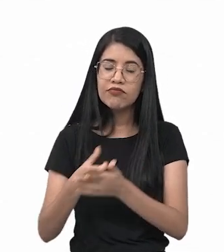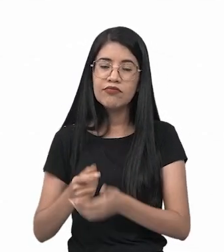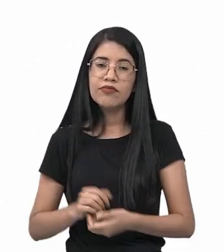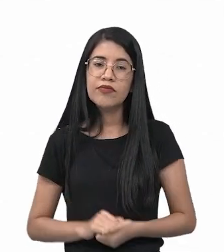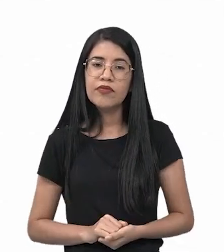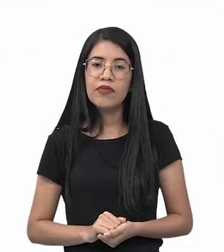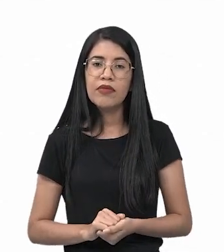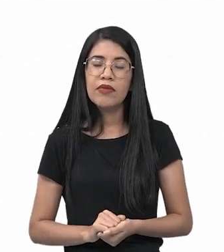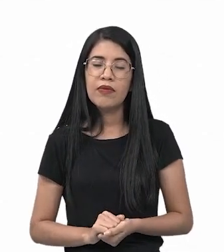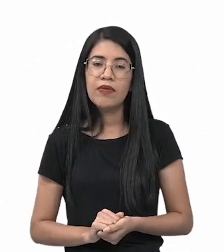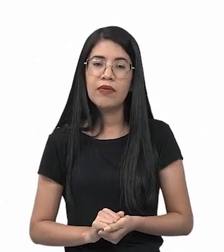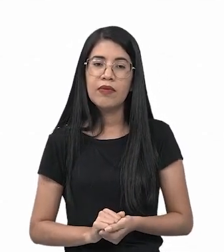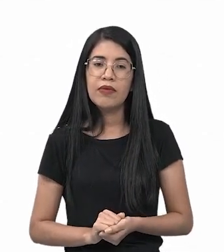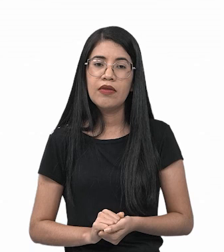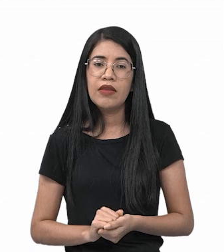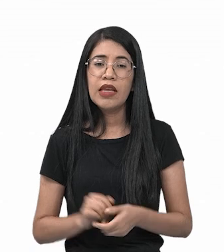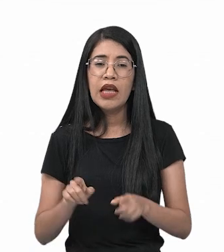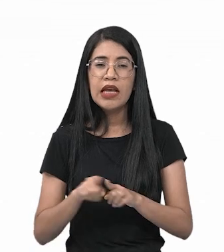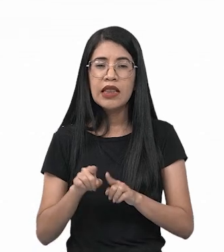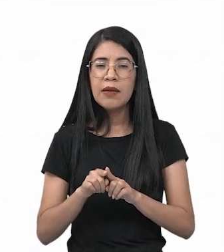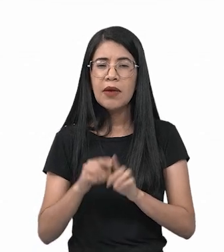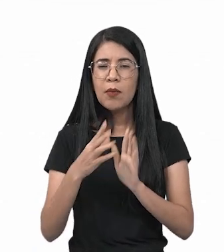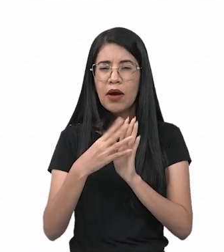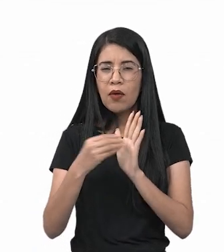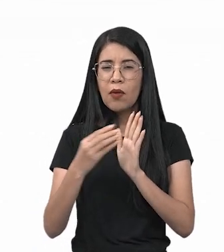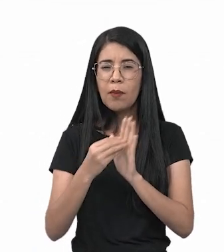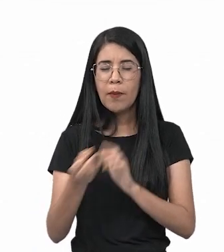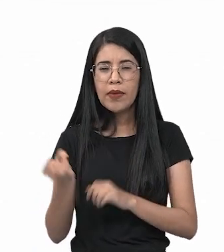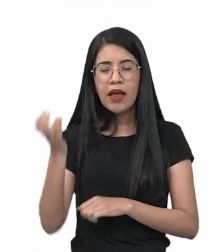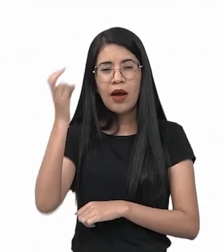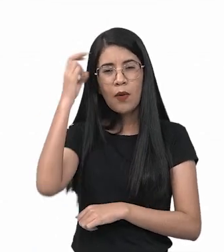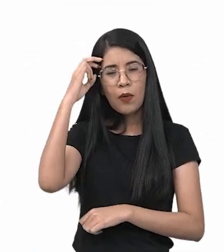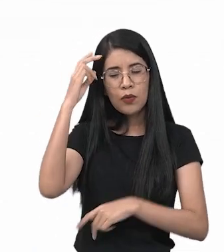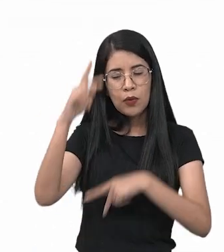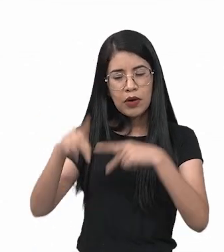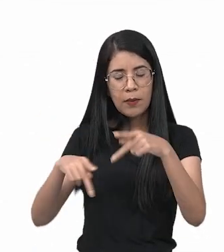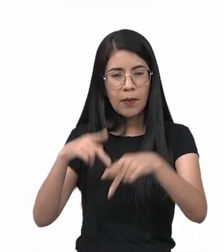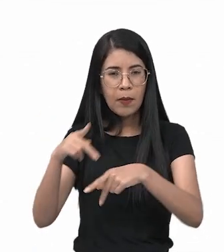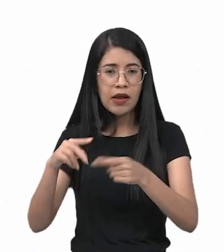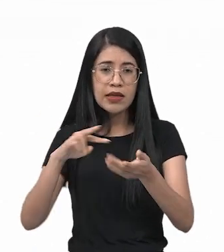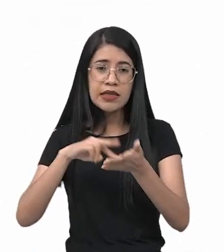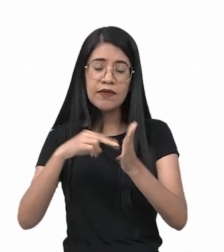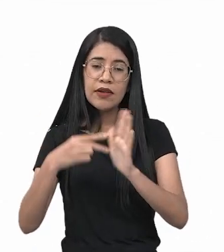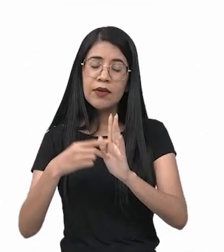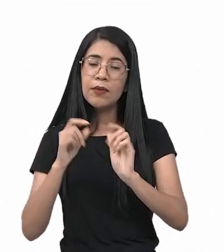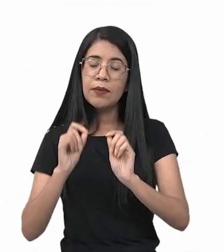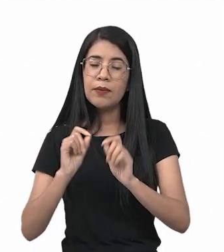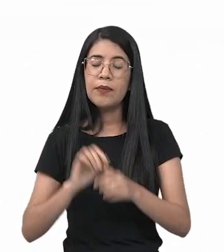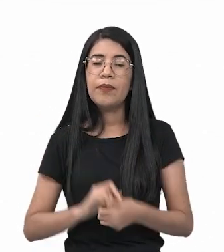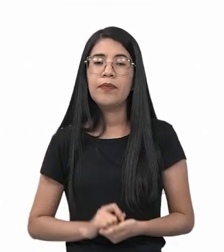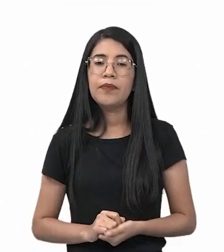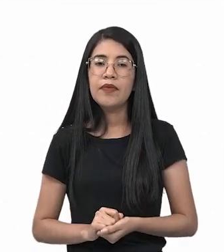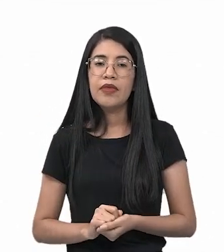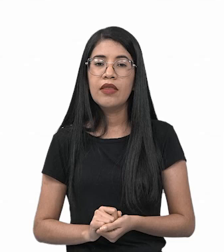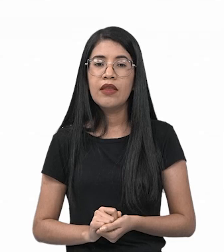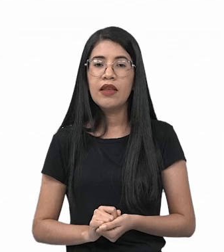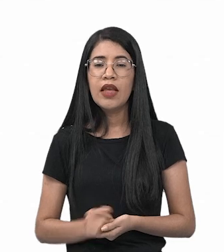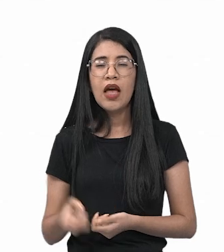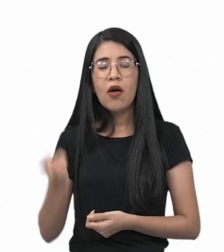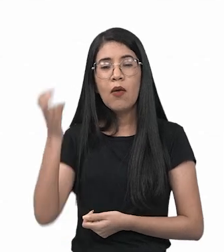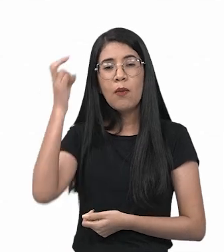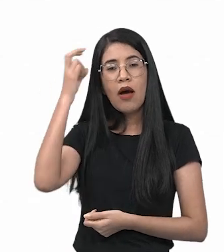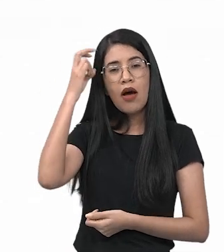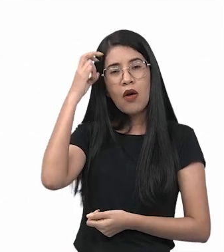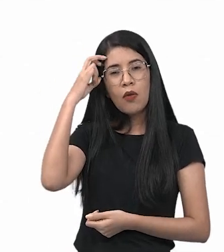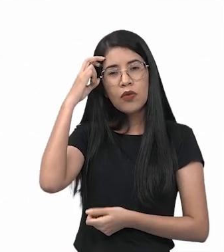norte-americano. Inspiração na cultura de massa. O que é a cultura de massa, gente? É aquela cultura que